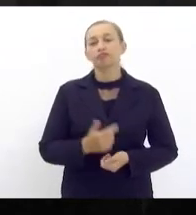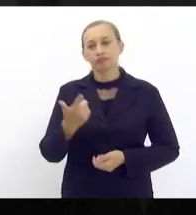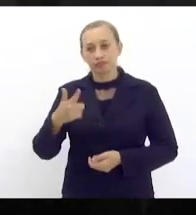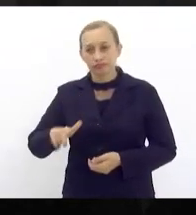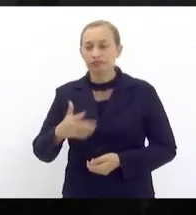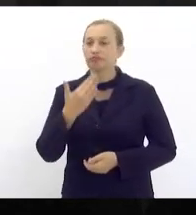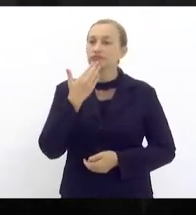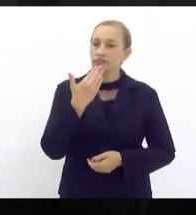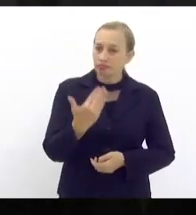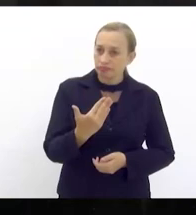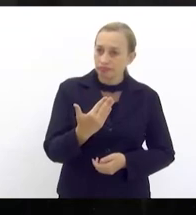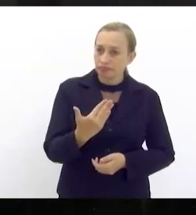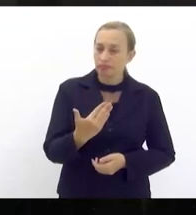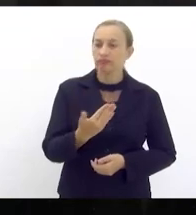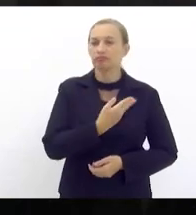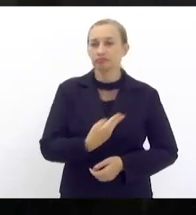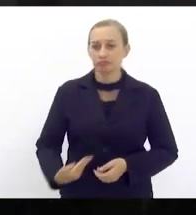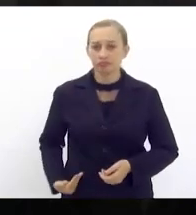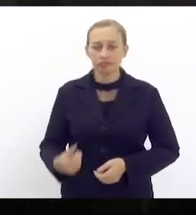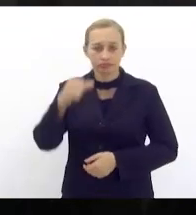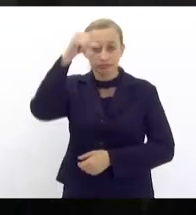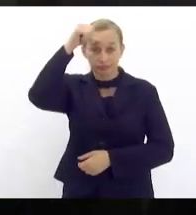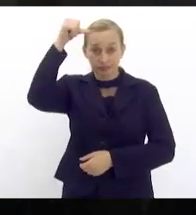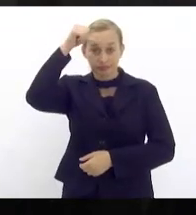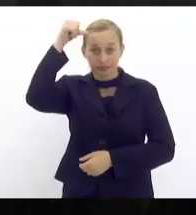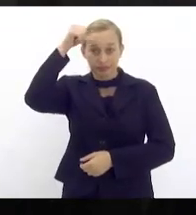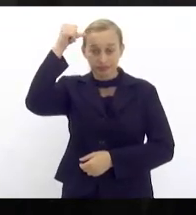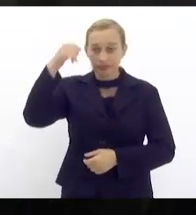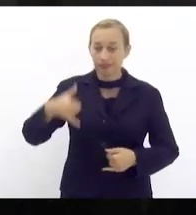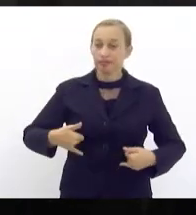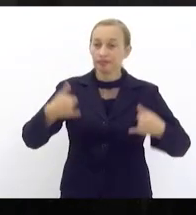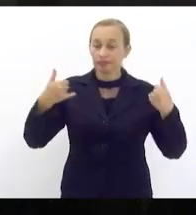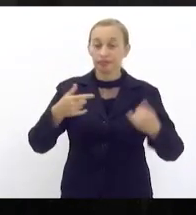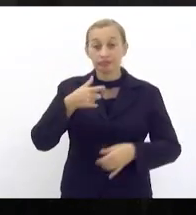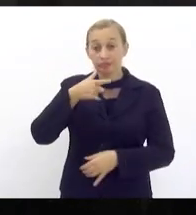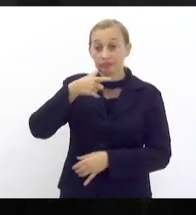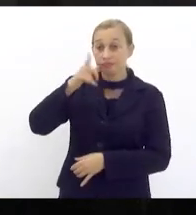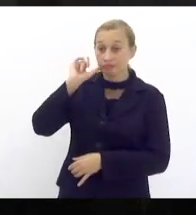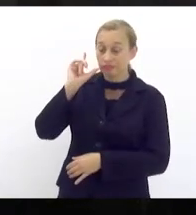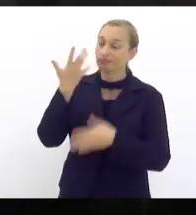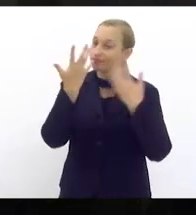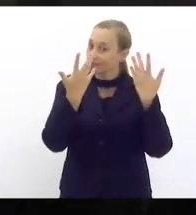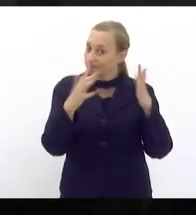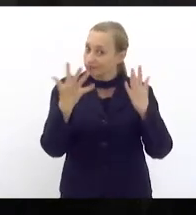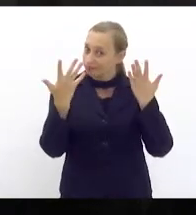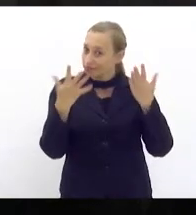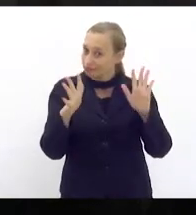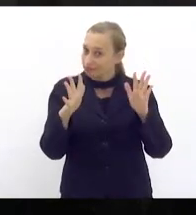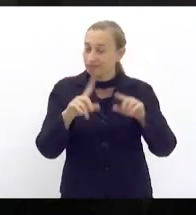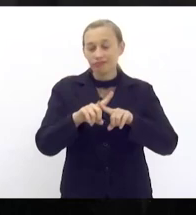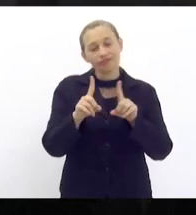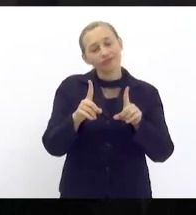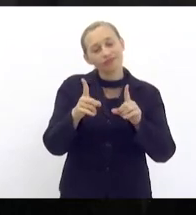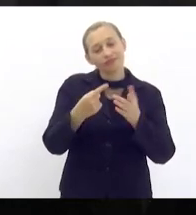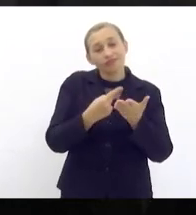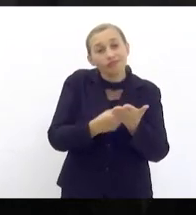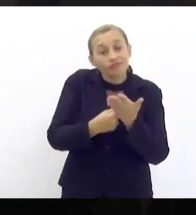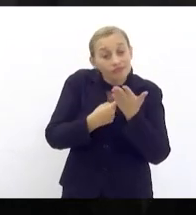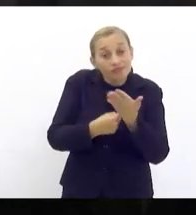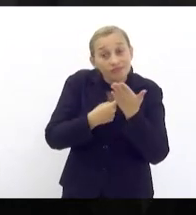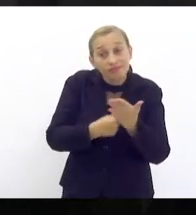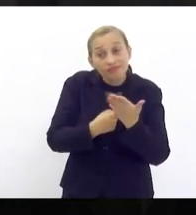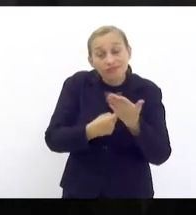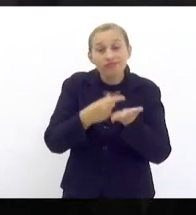mais uma vez o meu pedido ao Governador Cláudio Castro que fez aniversário ontem Parabéns mas que nos ajude com